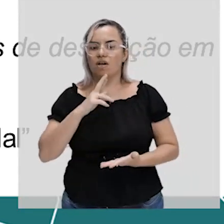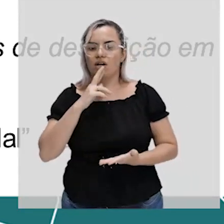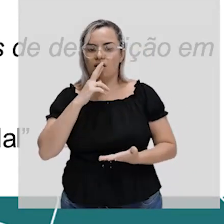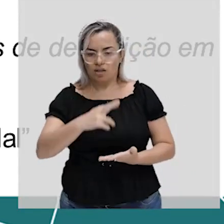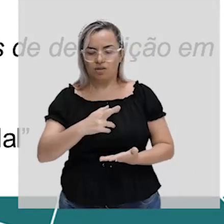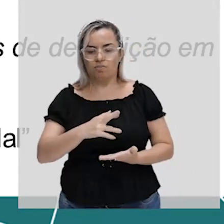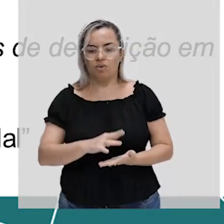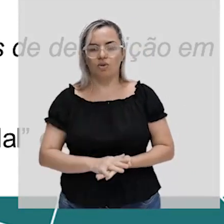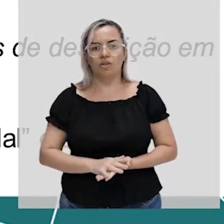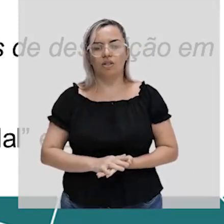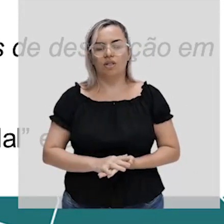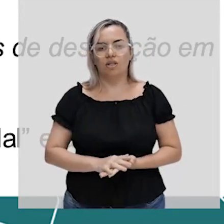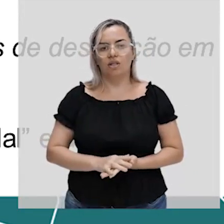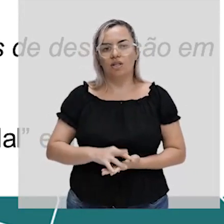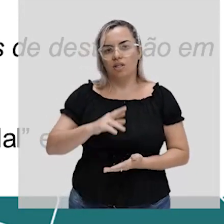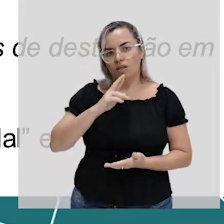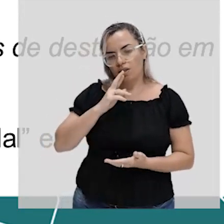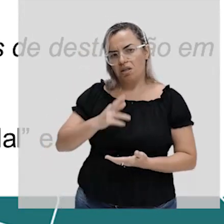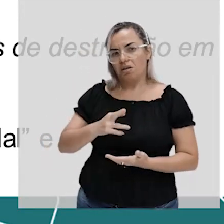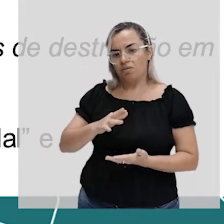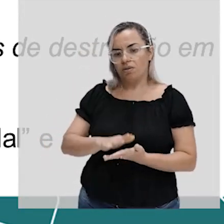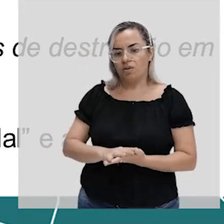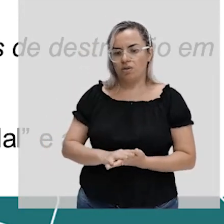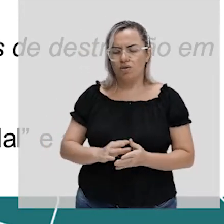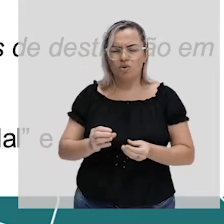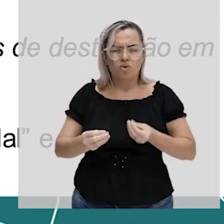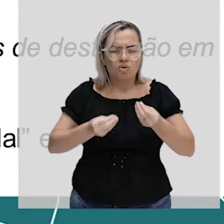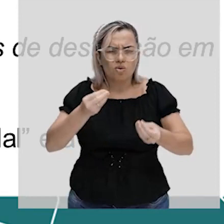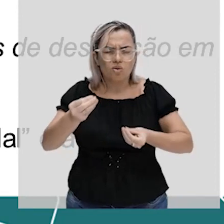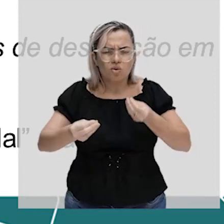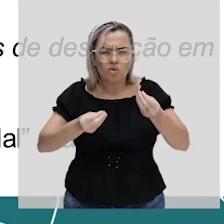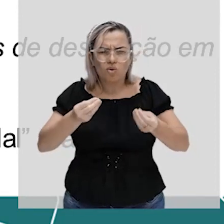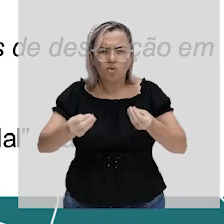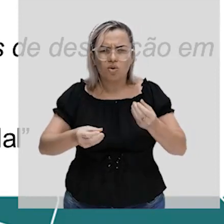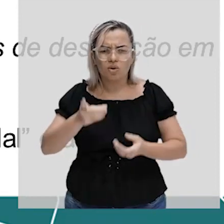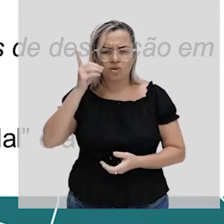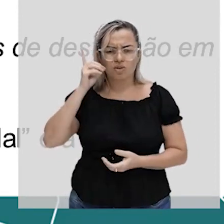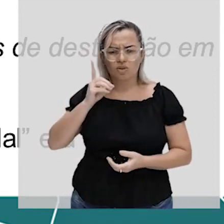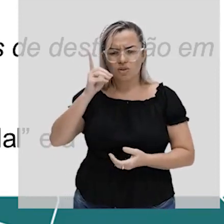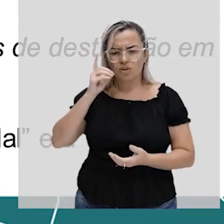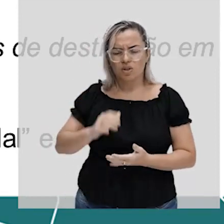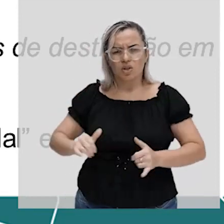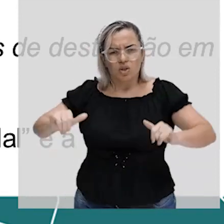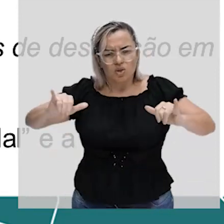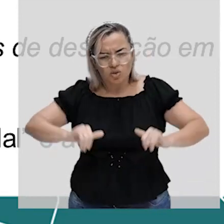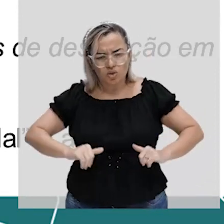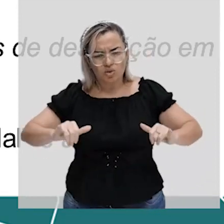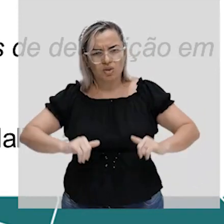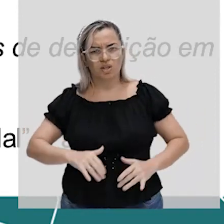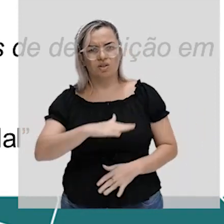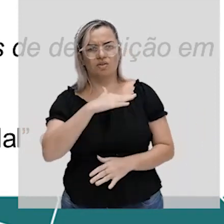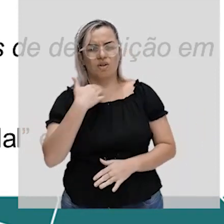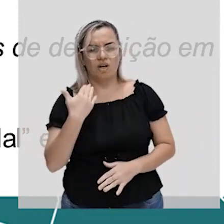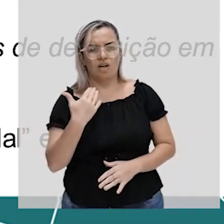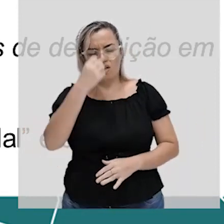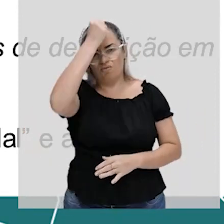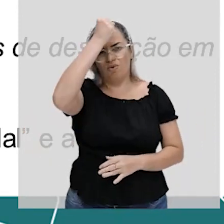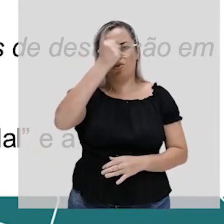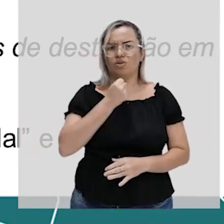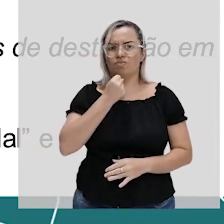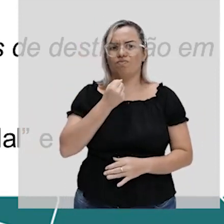mas principalmente para o mundo. Falar, rapaz, a maior potência do mundo, sofrendo um atentado terrorista dessa magnitude. Então eles disseram, olha, a partir desse momento, nós vamos